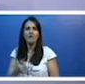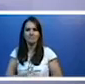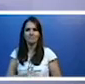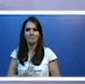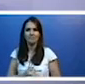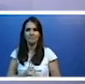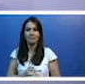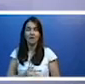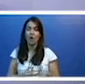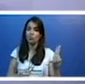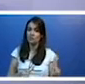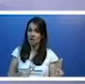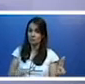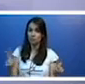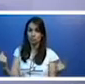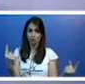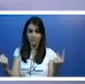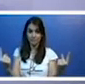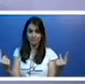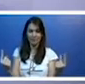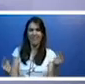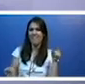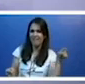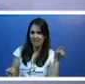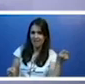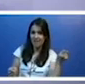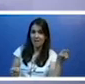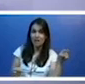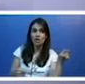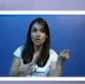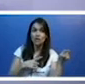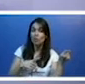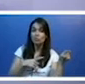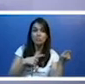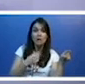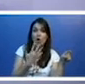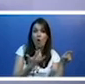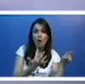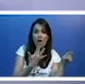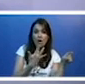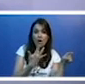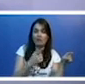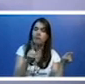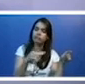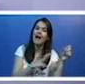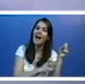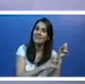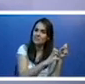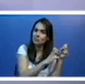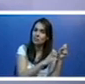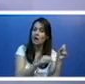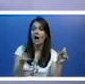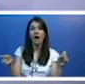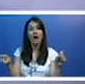utilizada nos dois frascos. Como esse frasco continuou incolor, significa que esse é um ácido. E esse daqui se